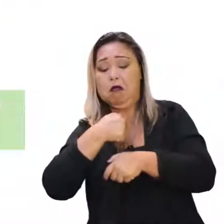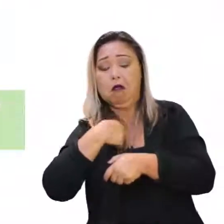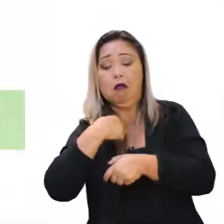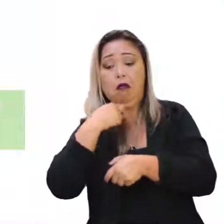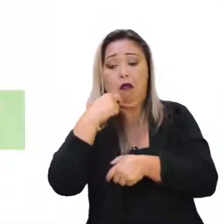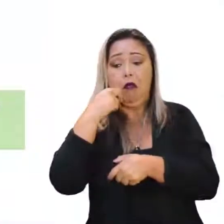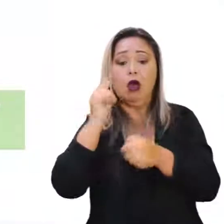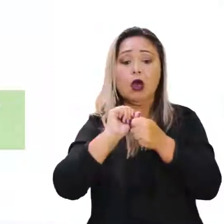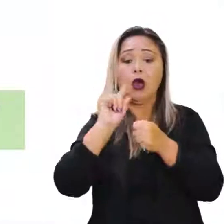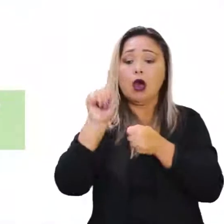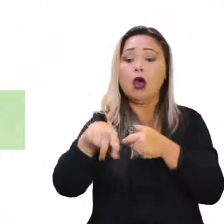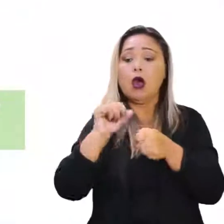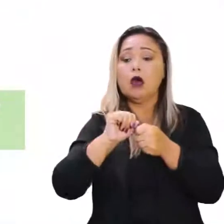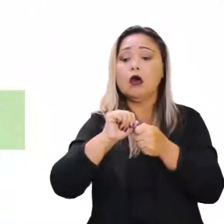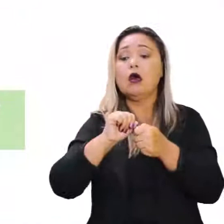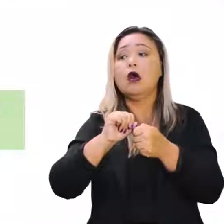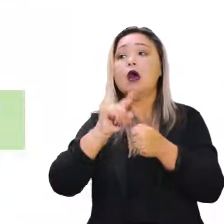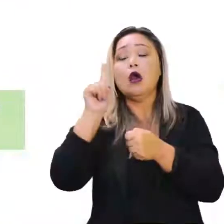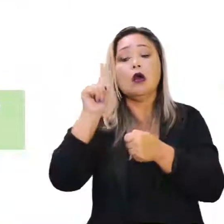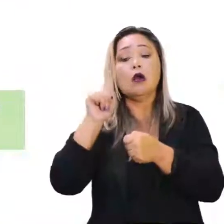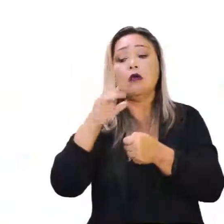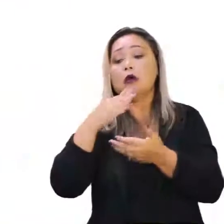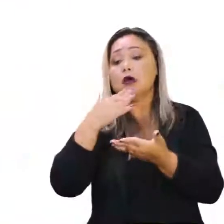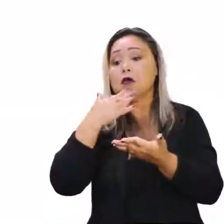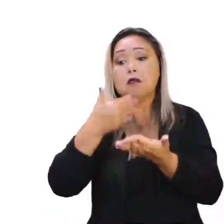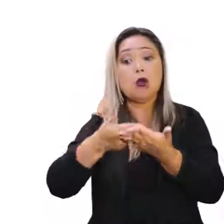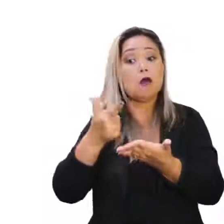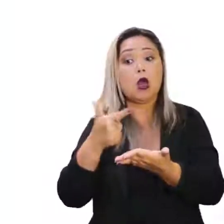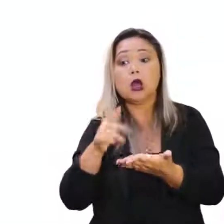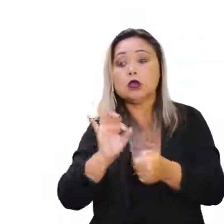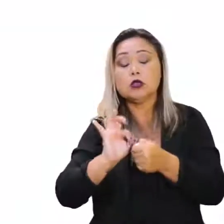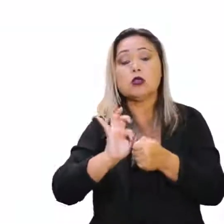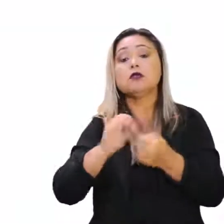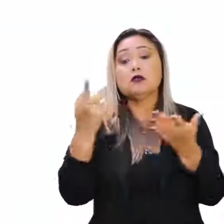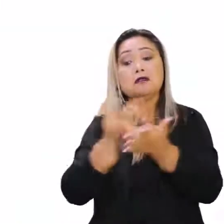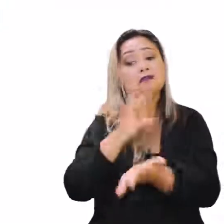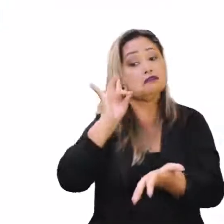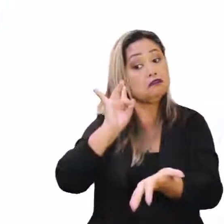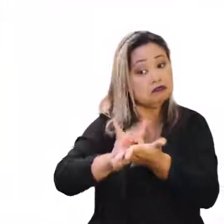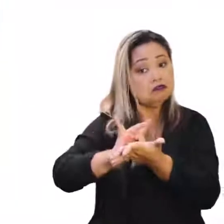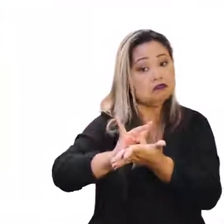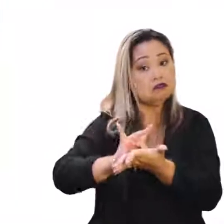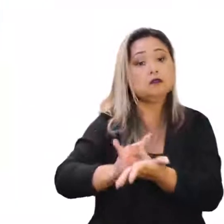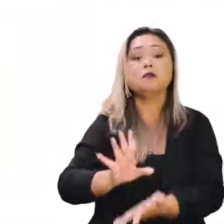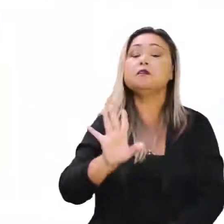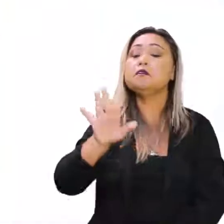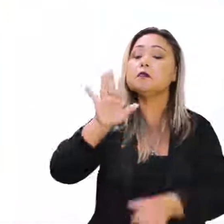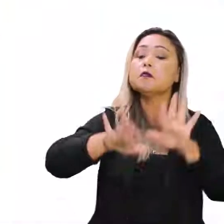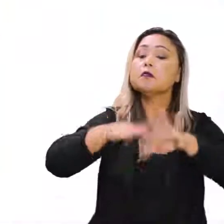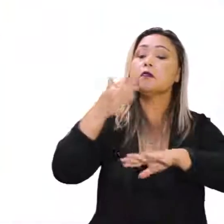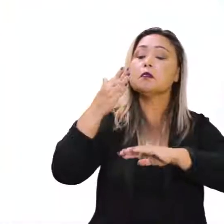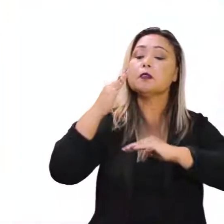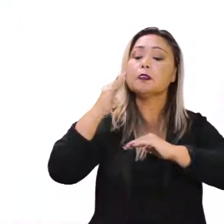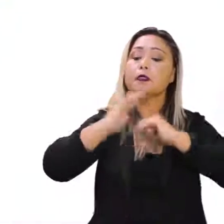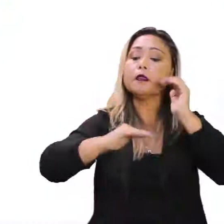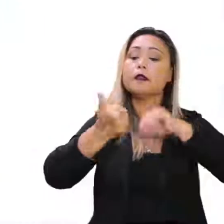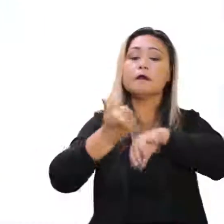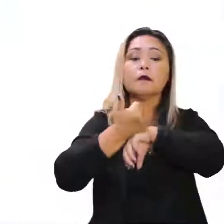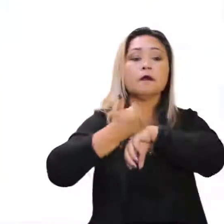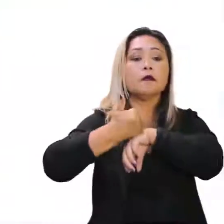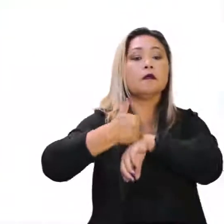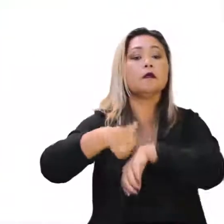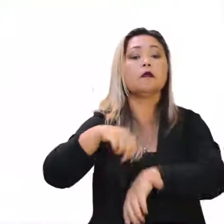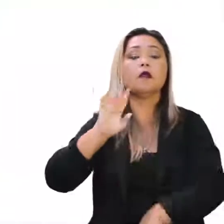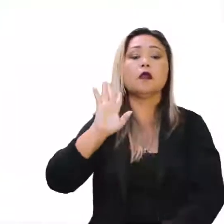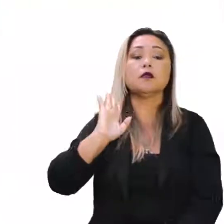Assim, inacreditável que isso tivesse acontecido. Verdade. Então, conhecendo mais alguns artistas, então